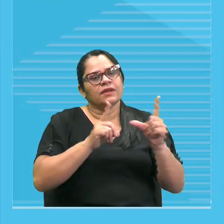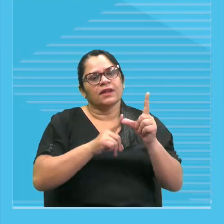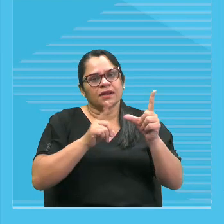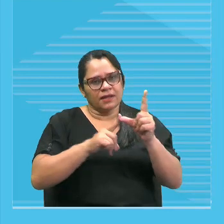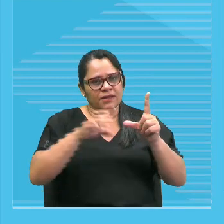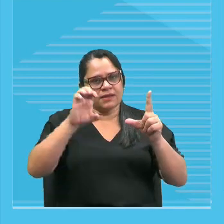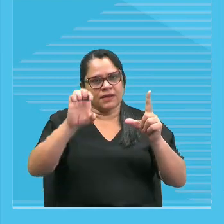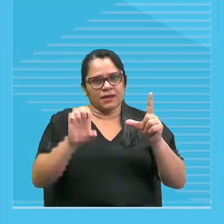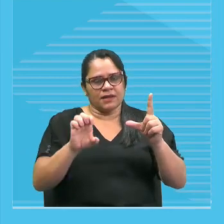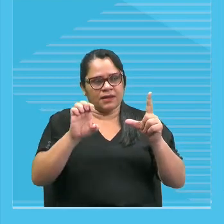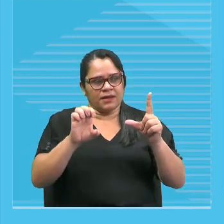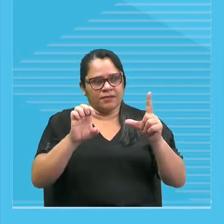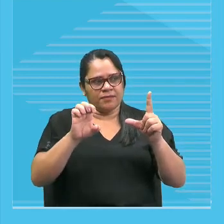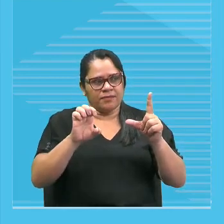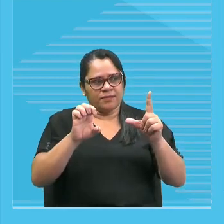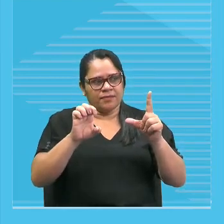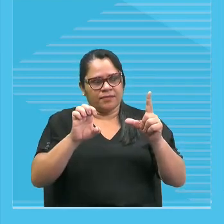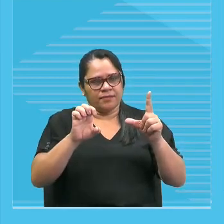la Cola